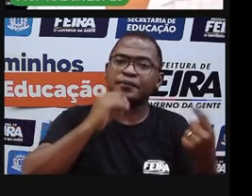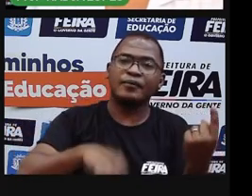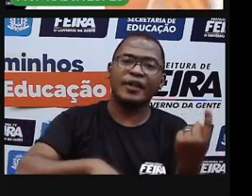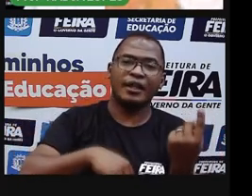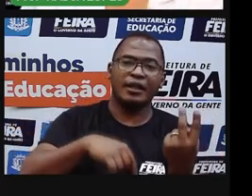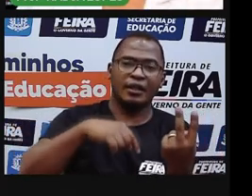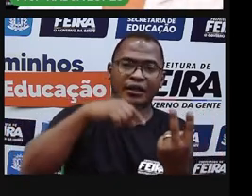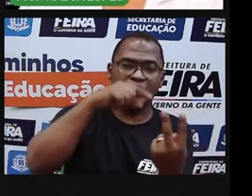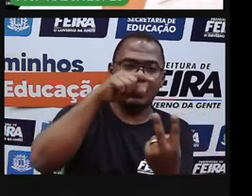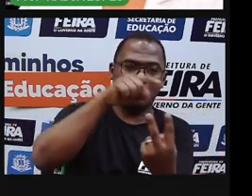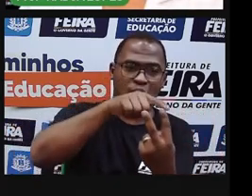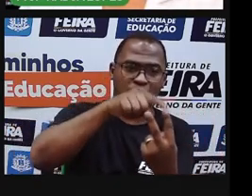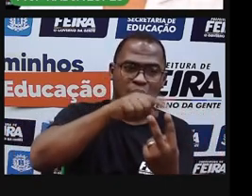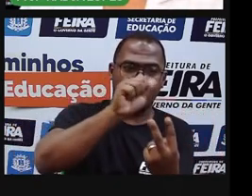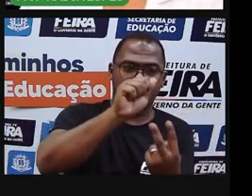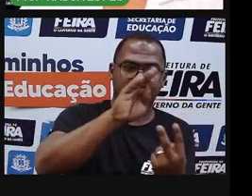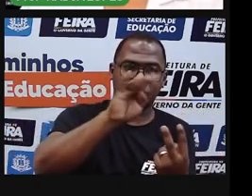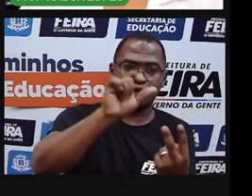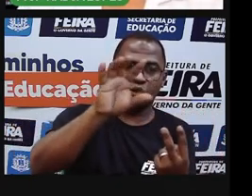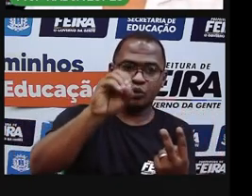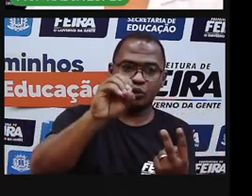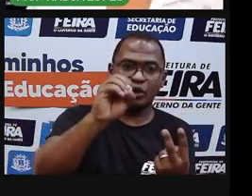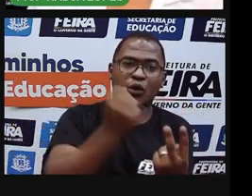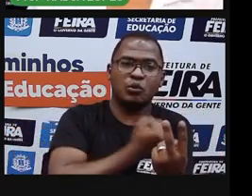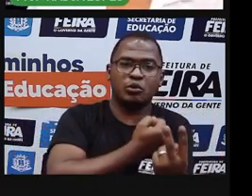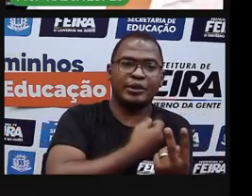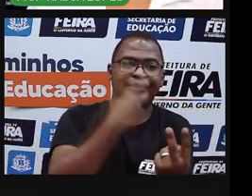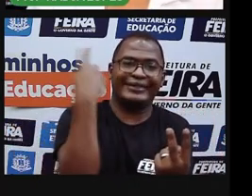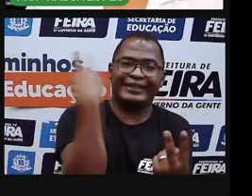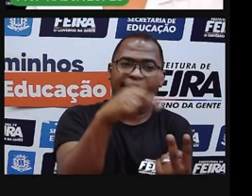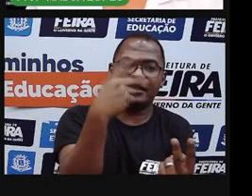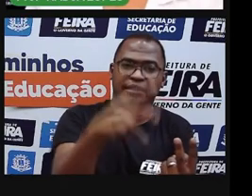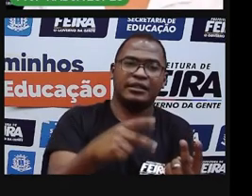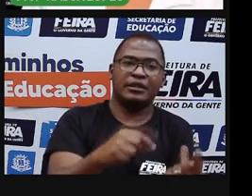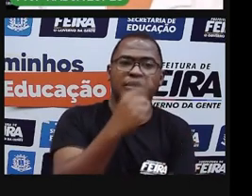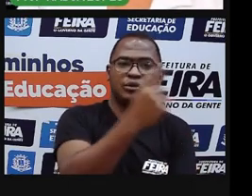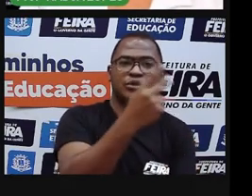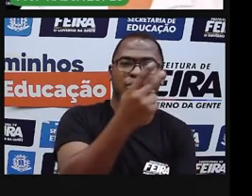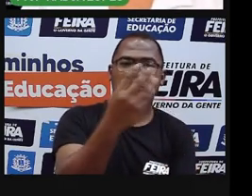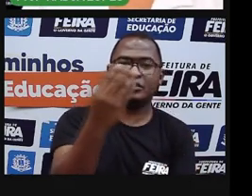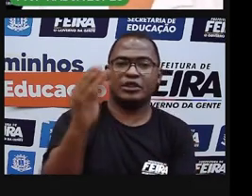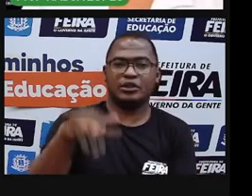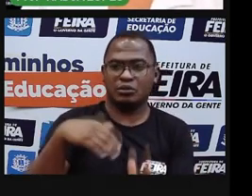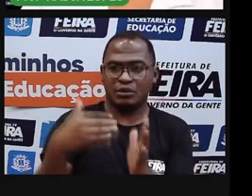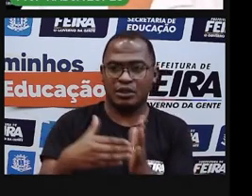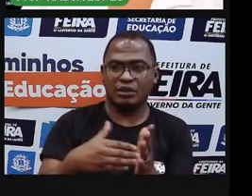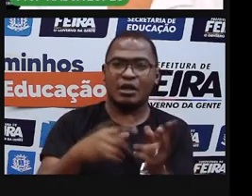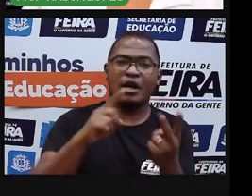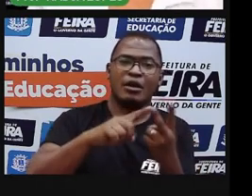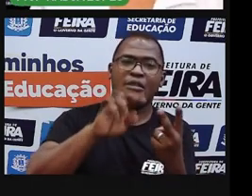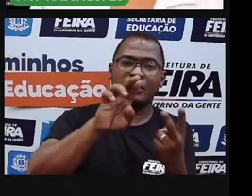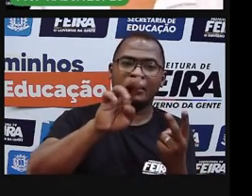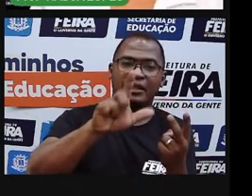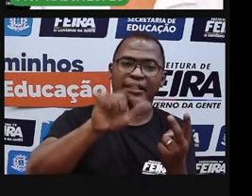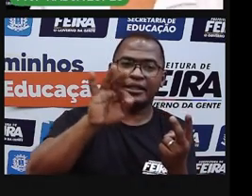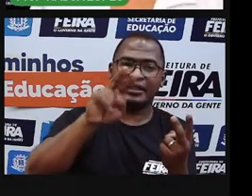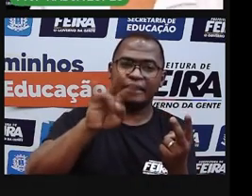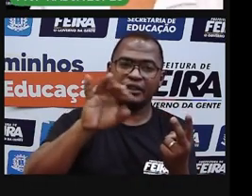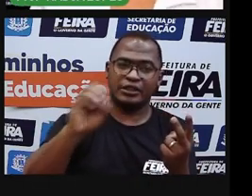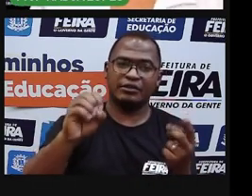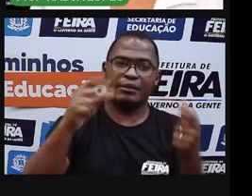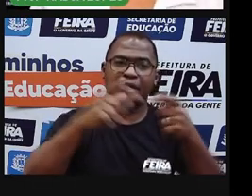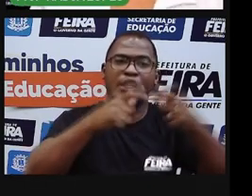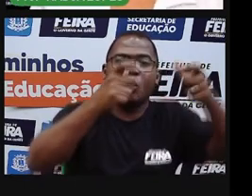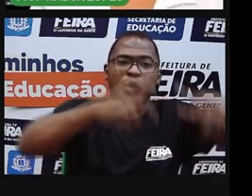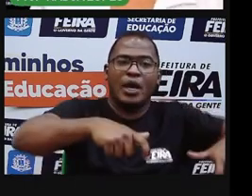algarismo Então esse é o algarismo isolado é vai ser dois e para ele ser relativa e vai depender da posição que ele ocupa